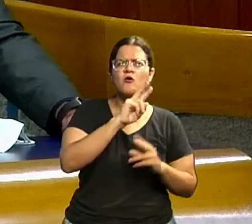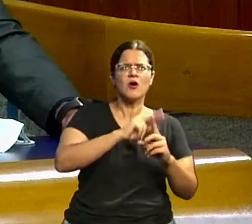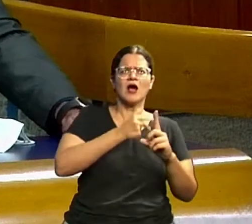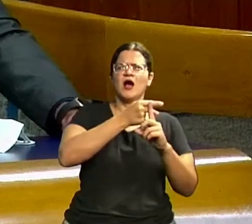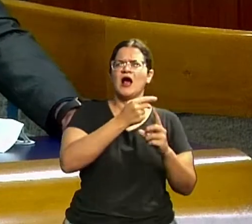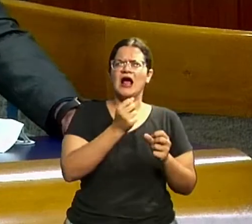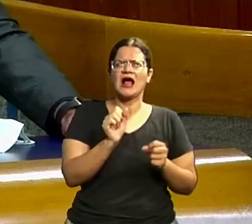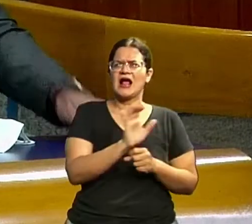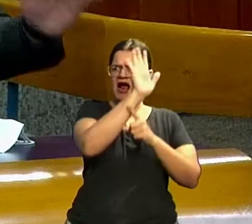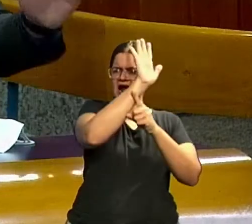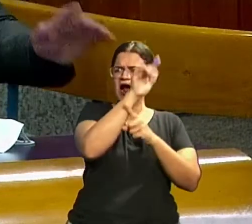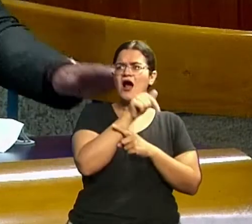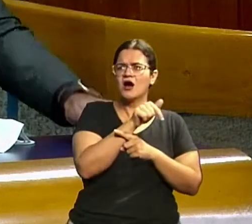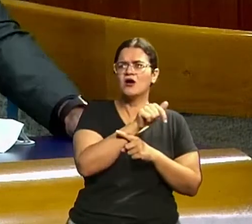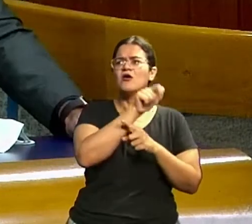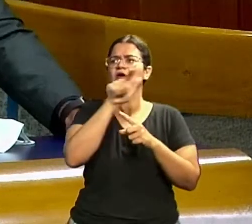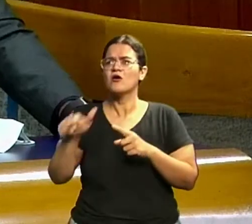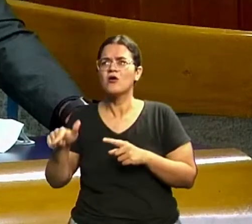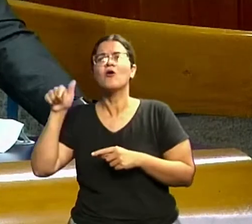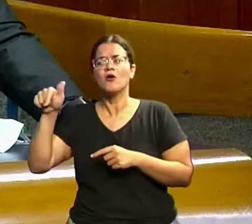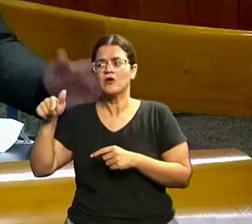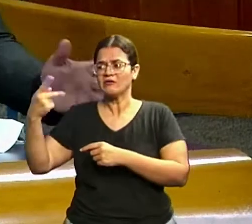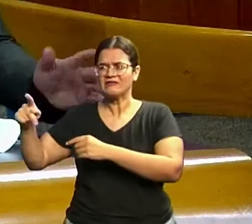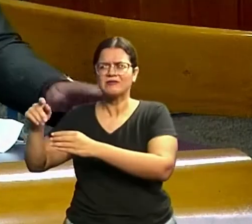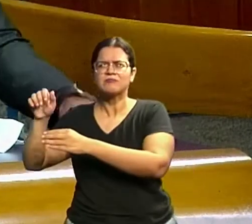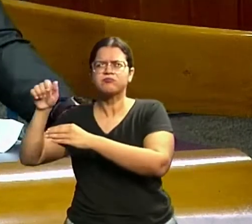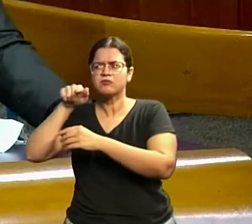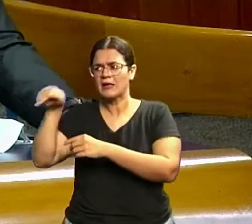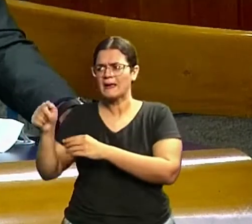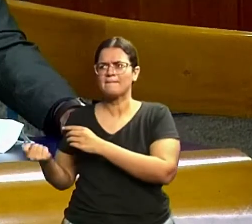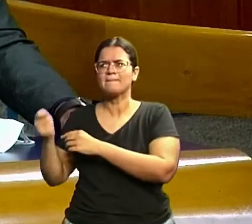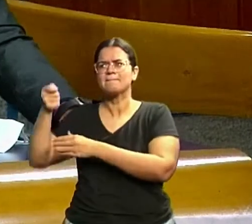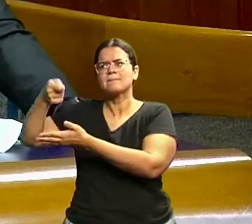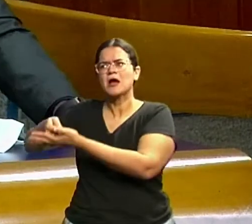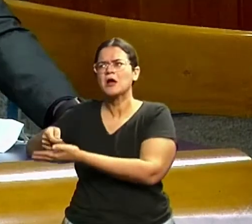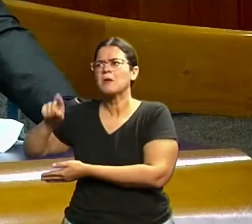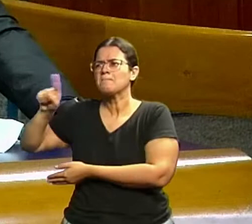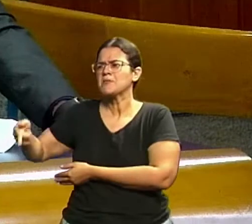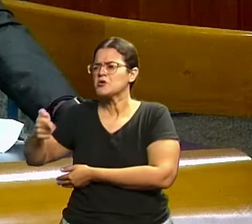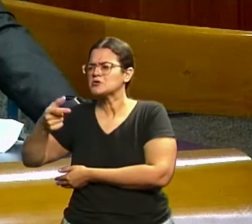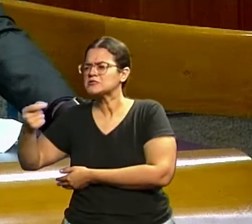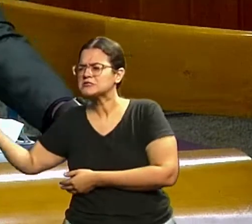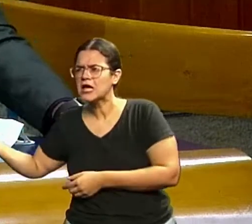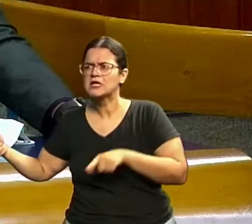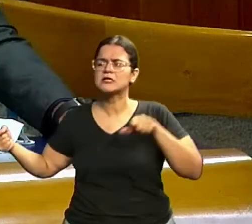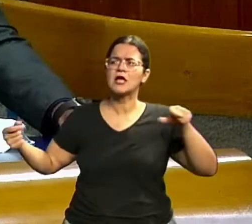valor daquele imóvel, lá no bairro periférico. Lá eles pagam 1.500,